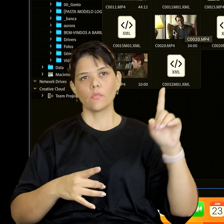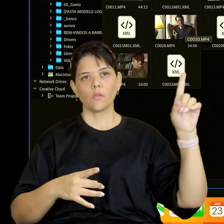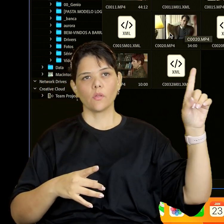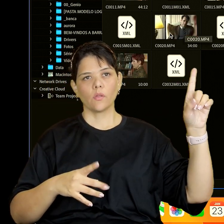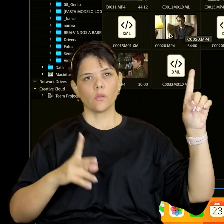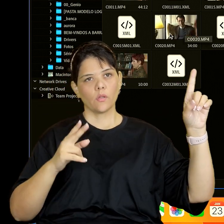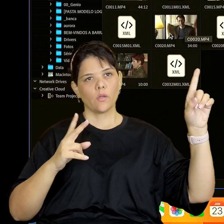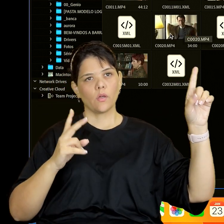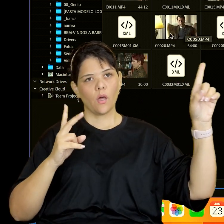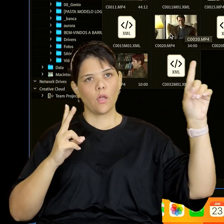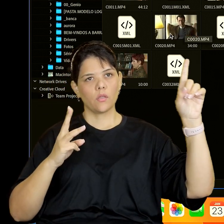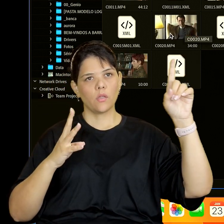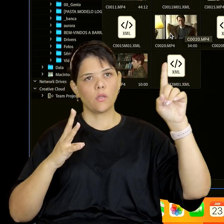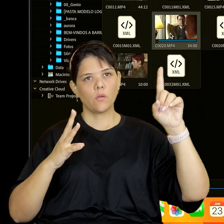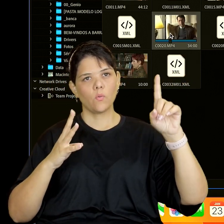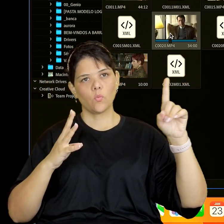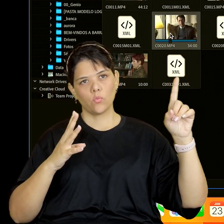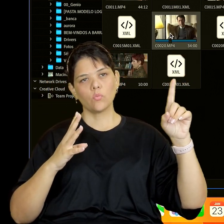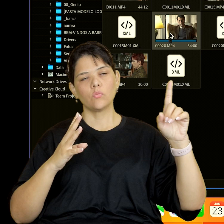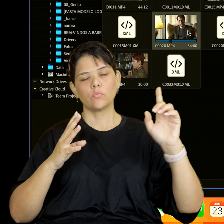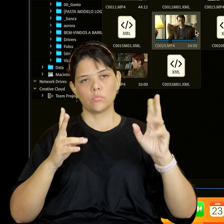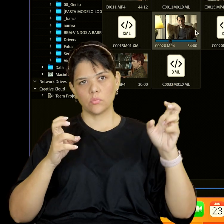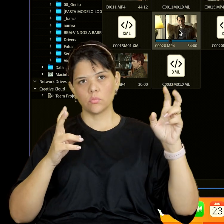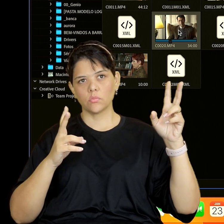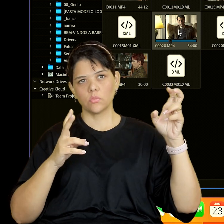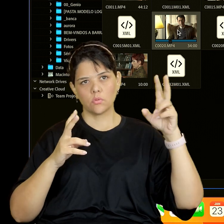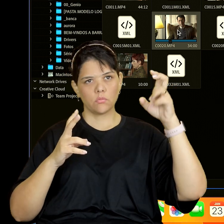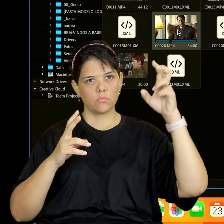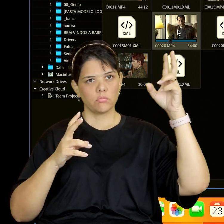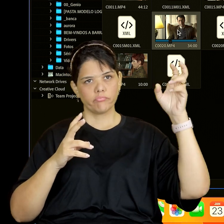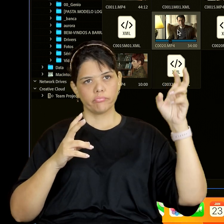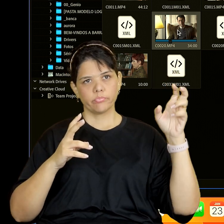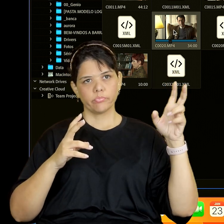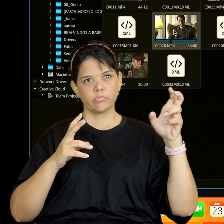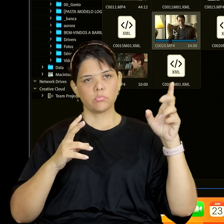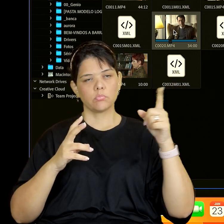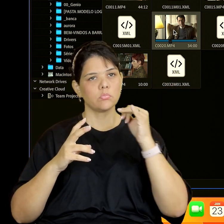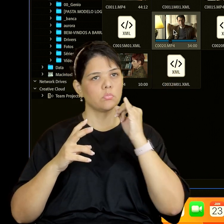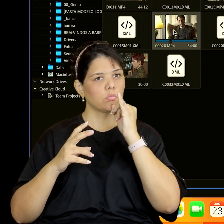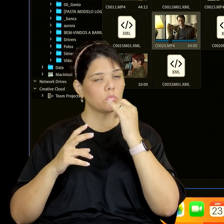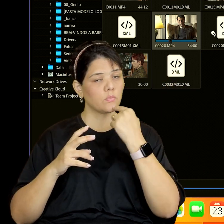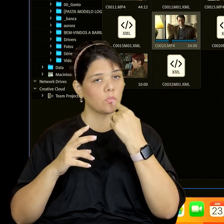tal. Então, a gente, por exemplo, vou importar só esse plano aqui.